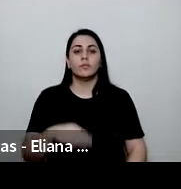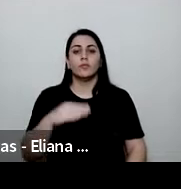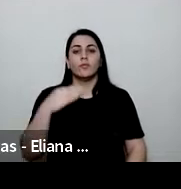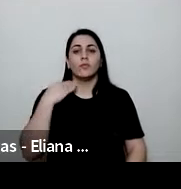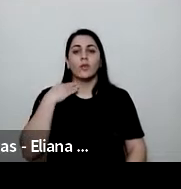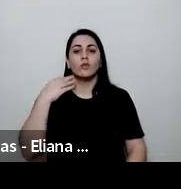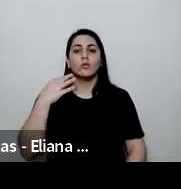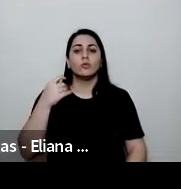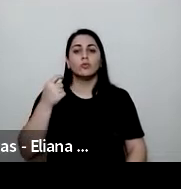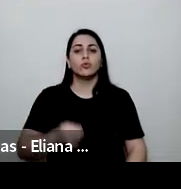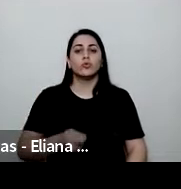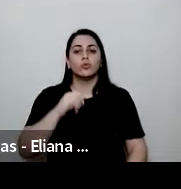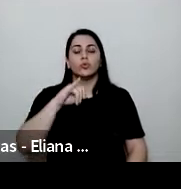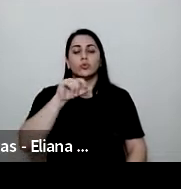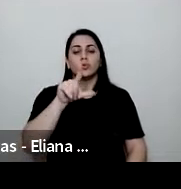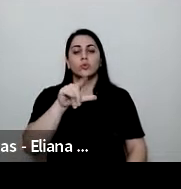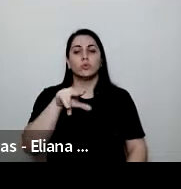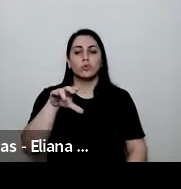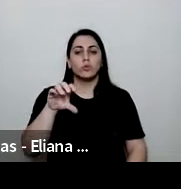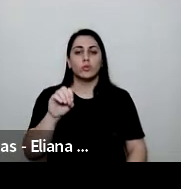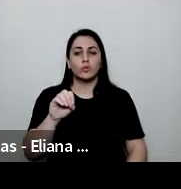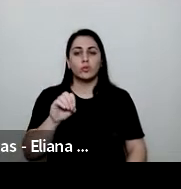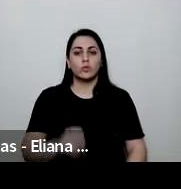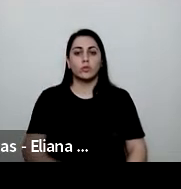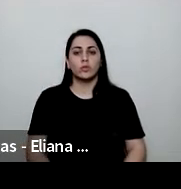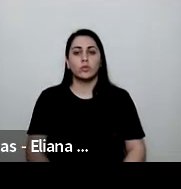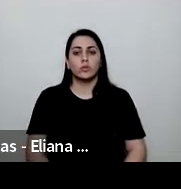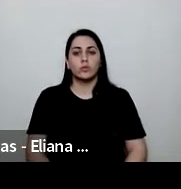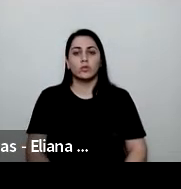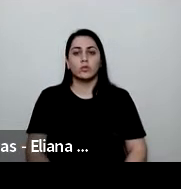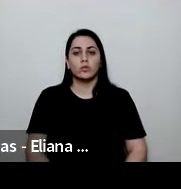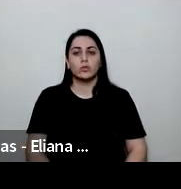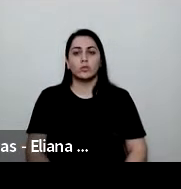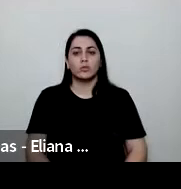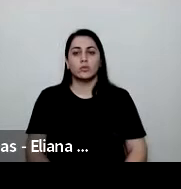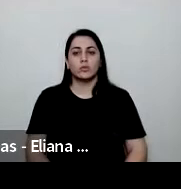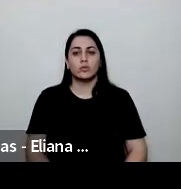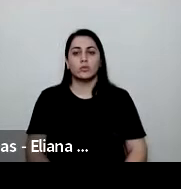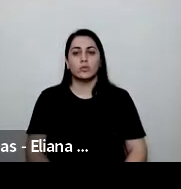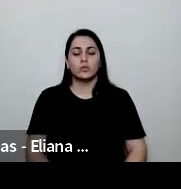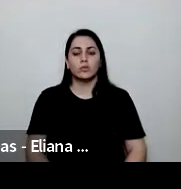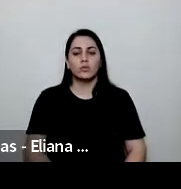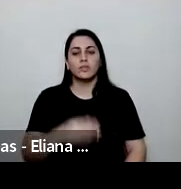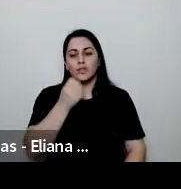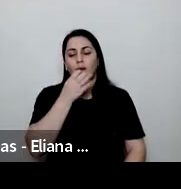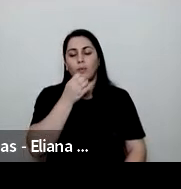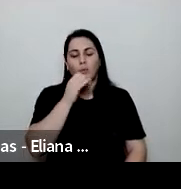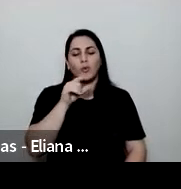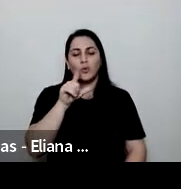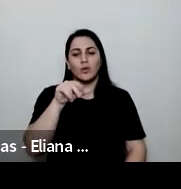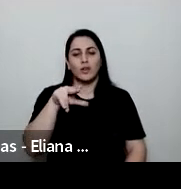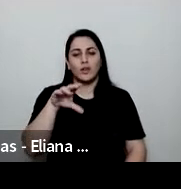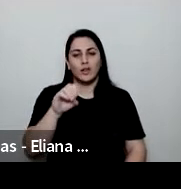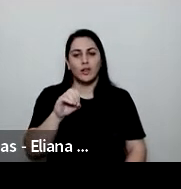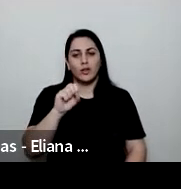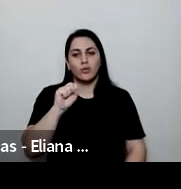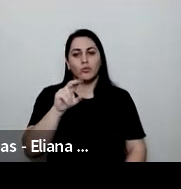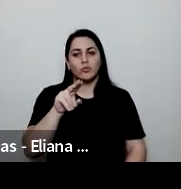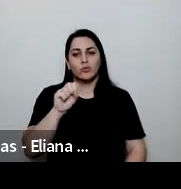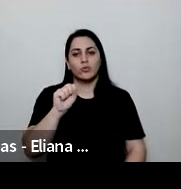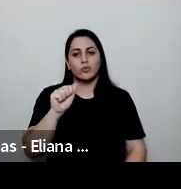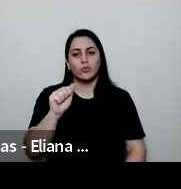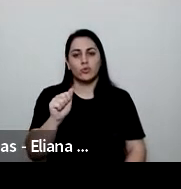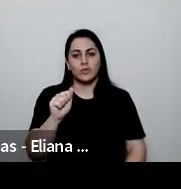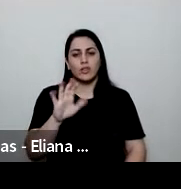Breno Souza de novo pensou assim de anime Souza na verdade não dá para